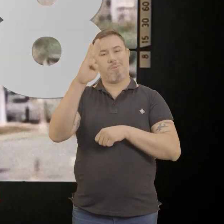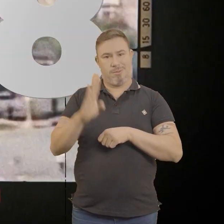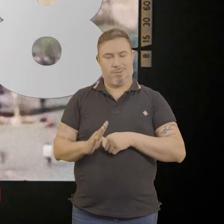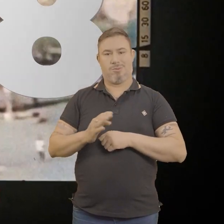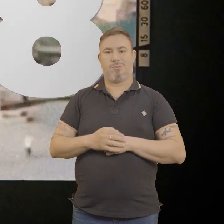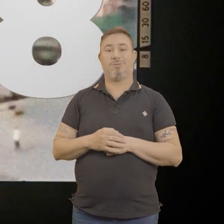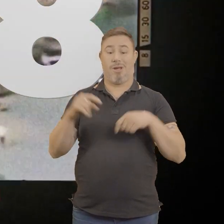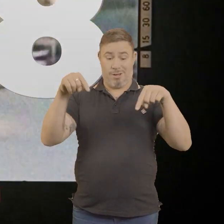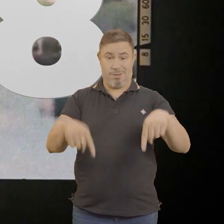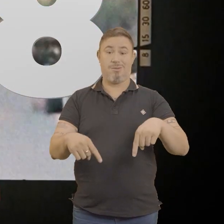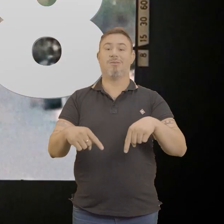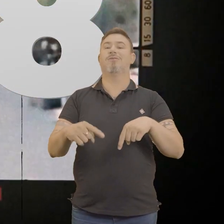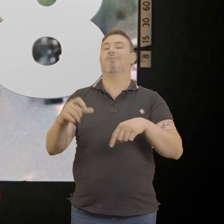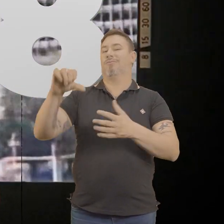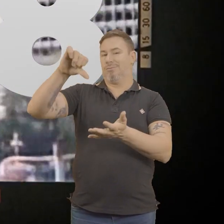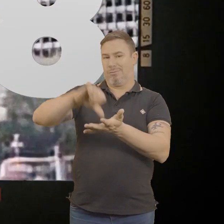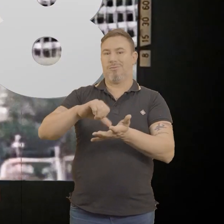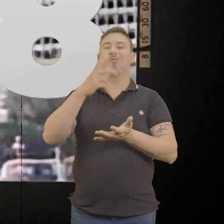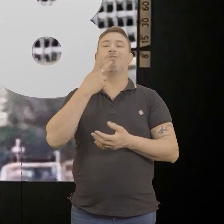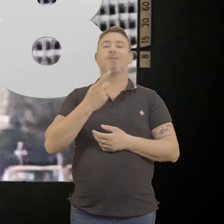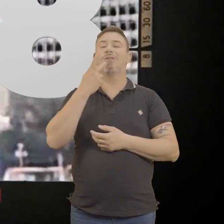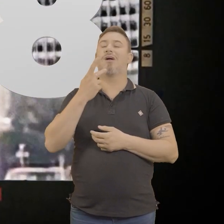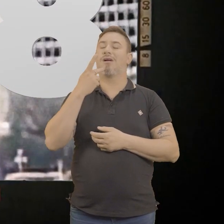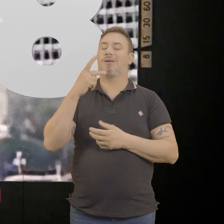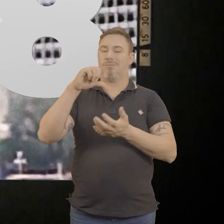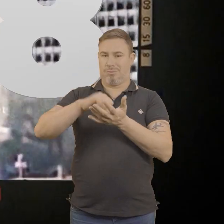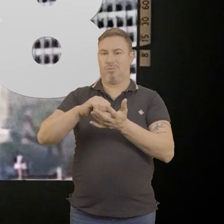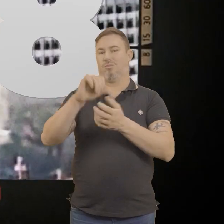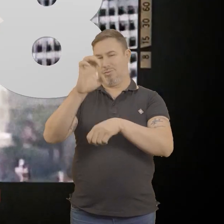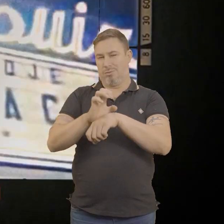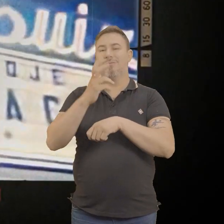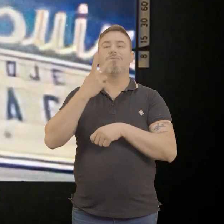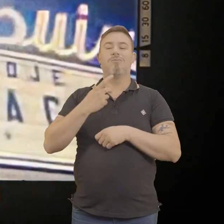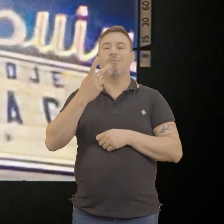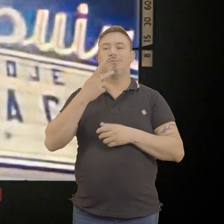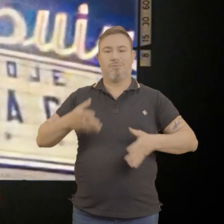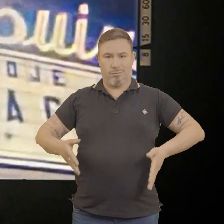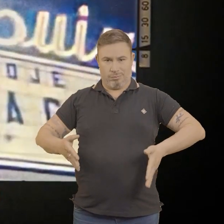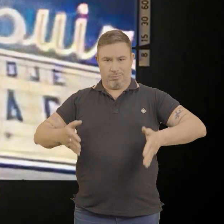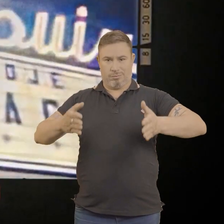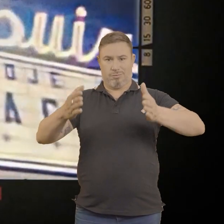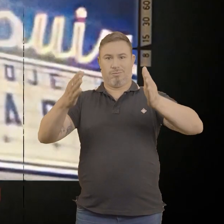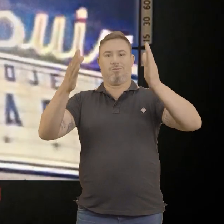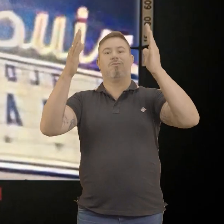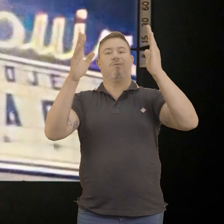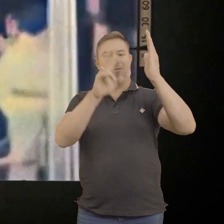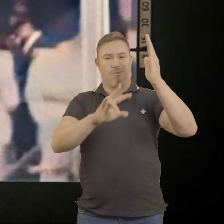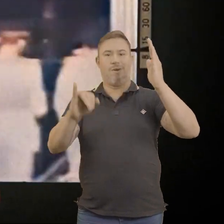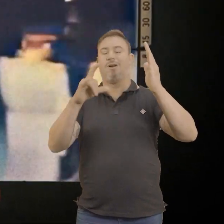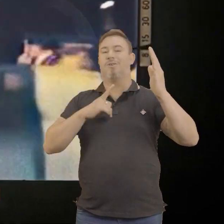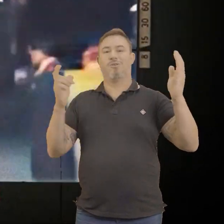centro de Fortaleza, a formosa capital do estado do Ceará, ergue-se monumental edifício na Praça do Ferreira. Centenas